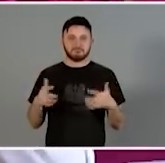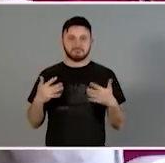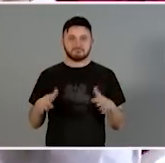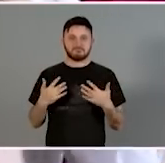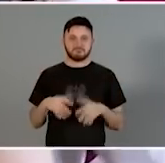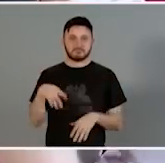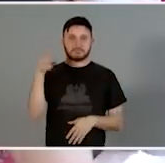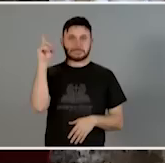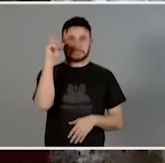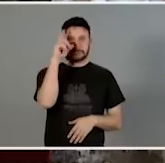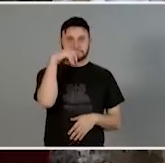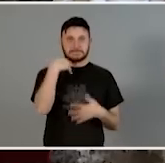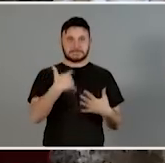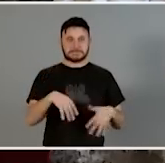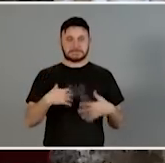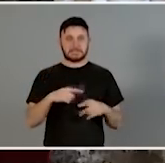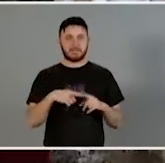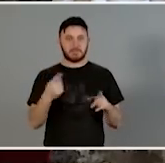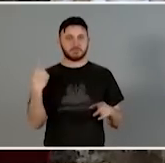O responsa.